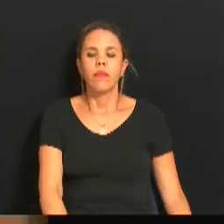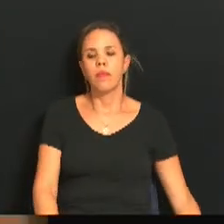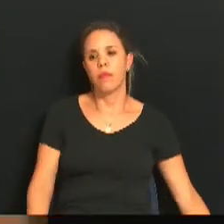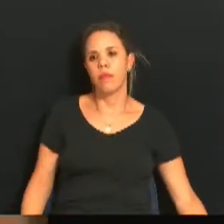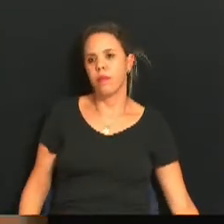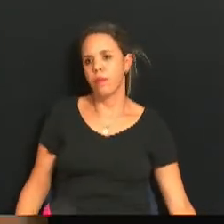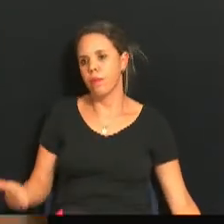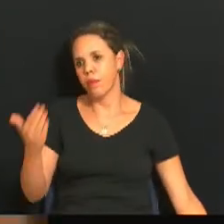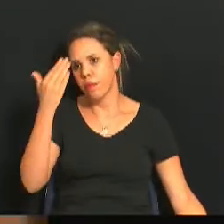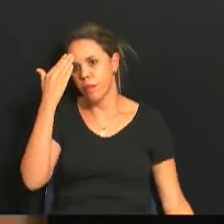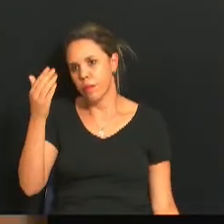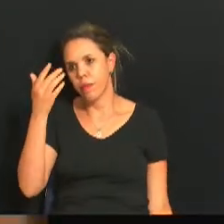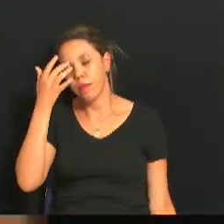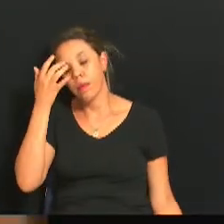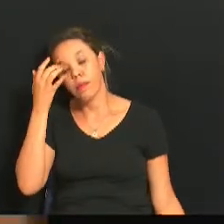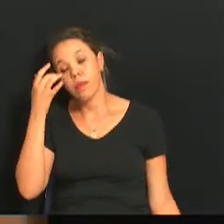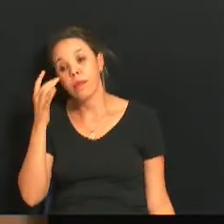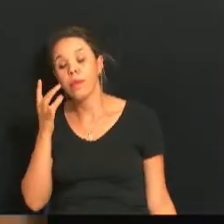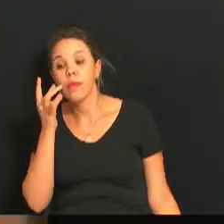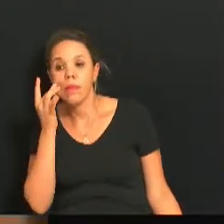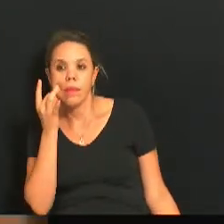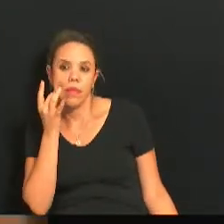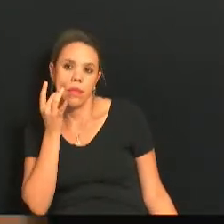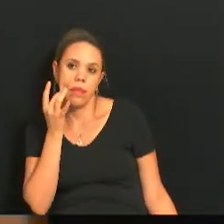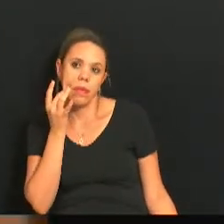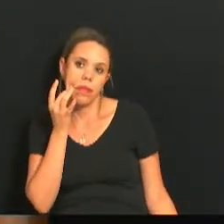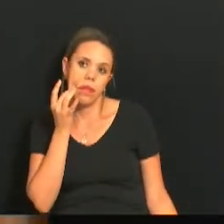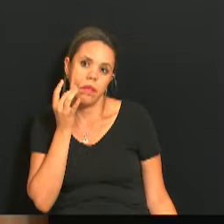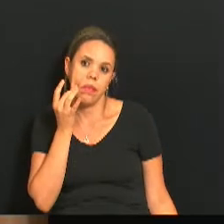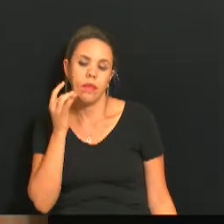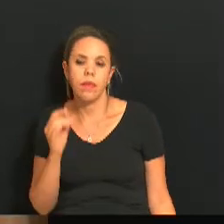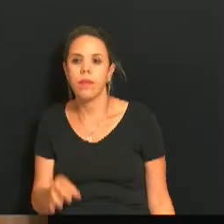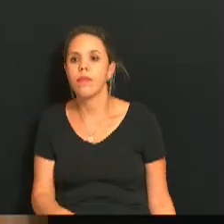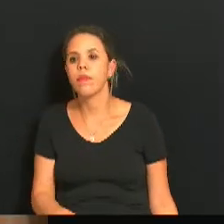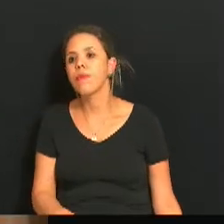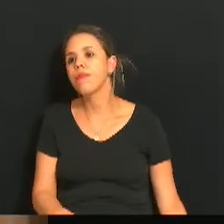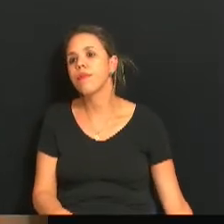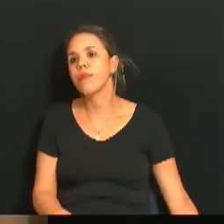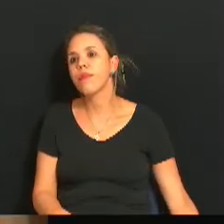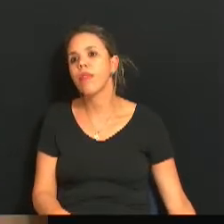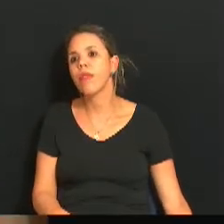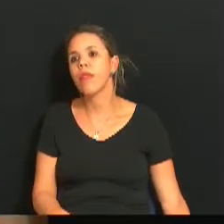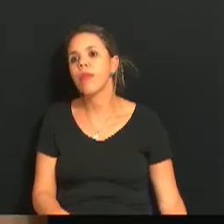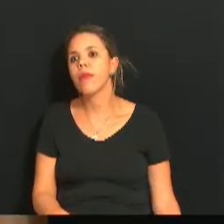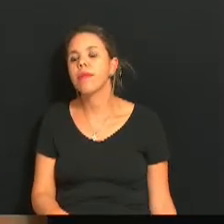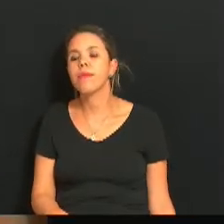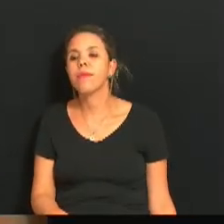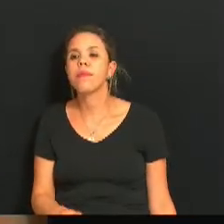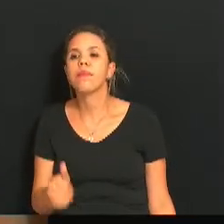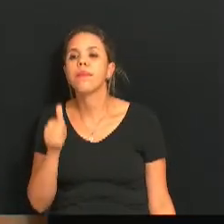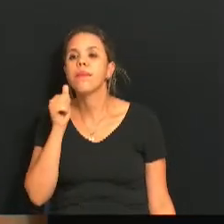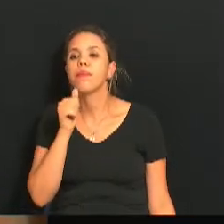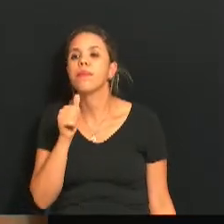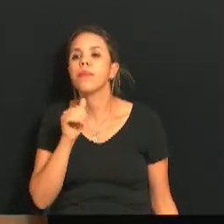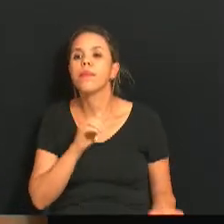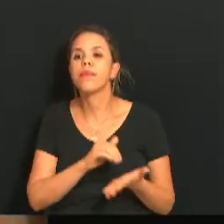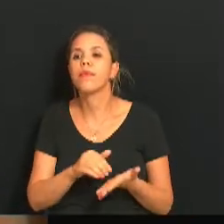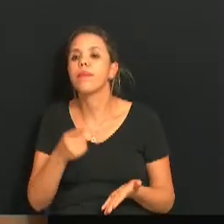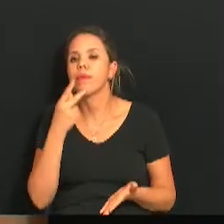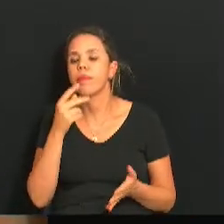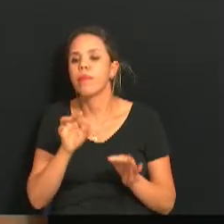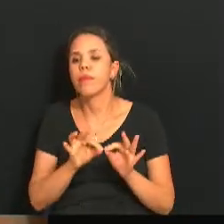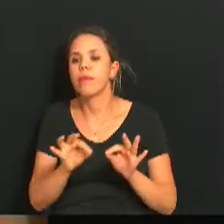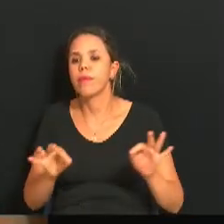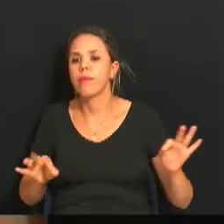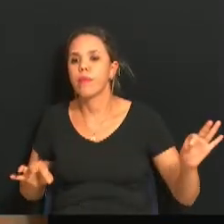agradecia a presença EA participação dela é porque ela falou que que a área da